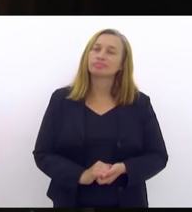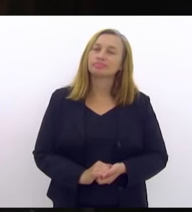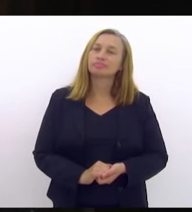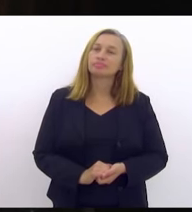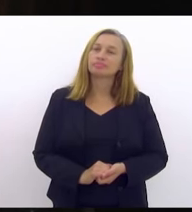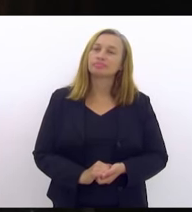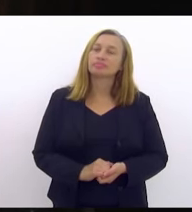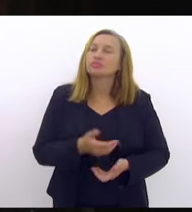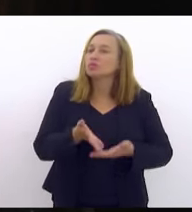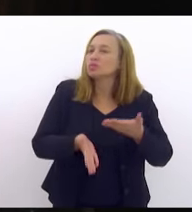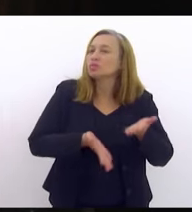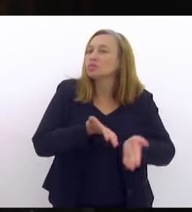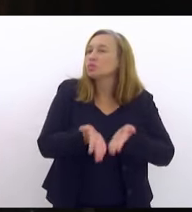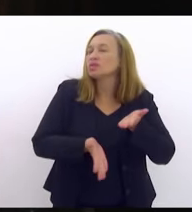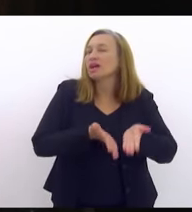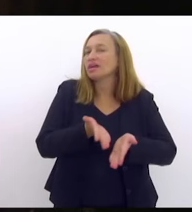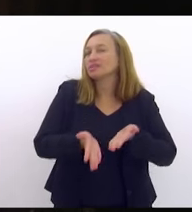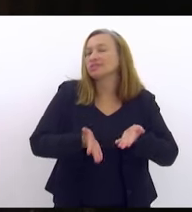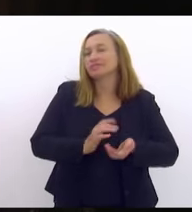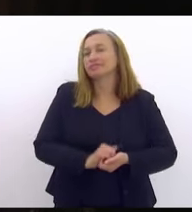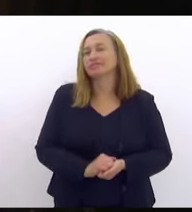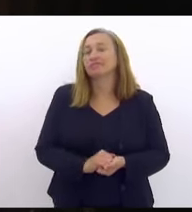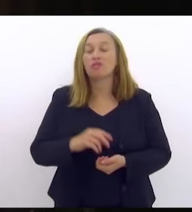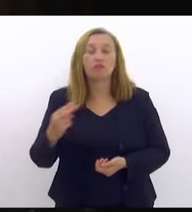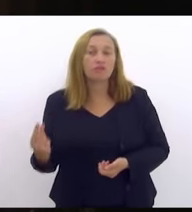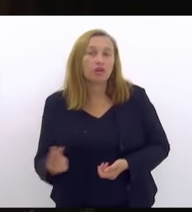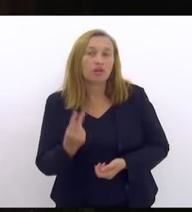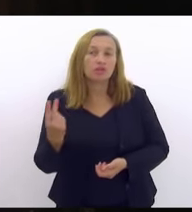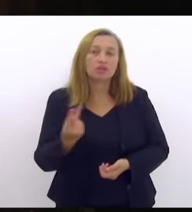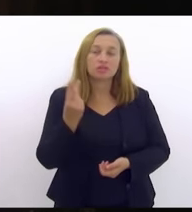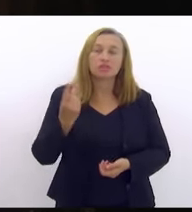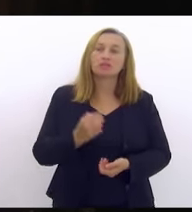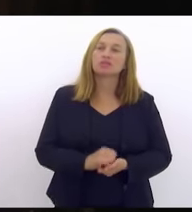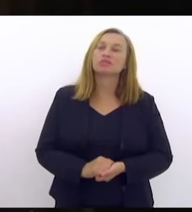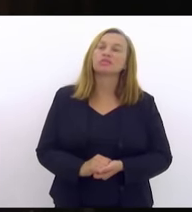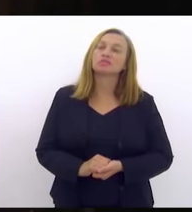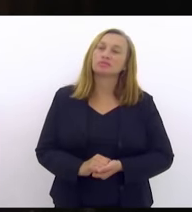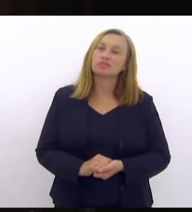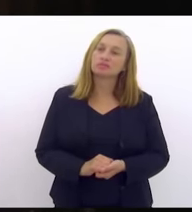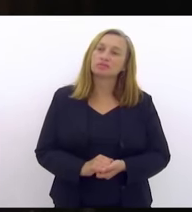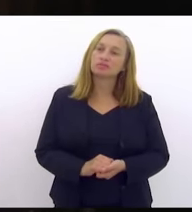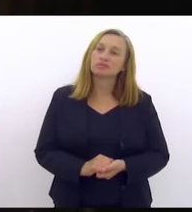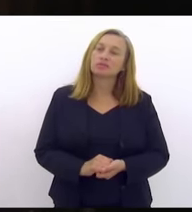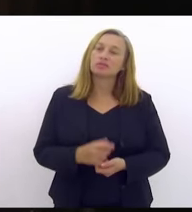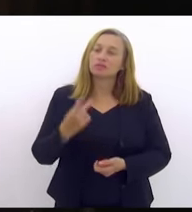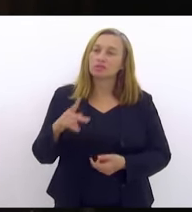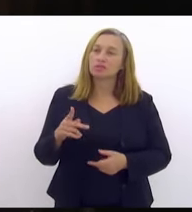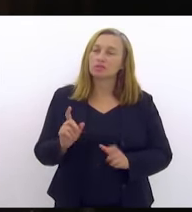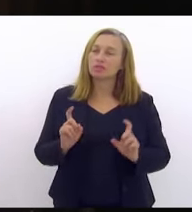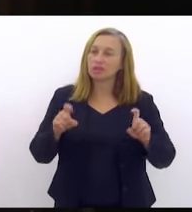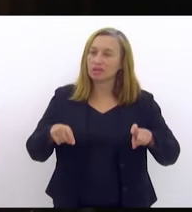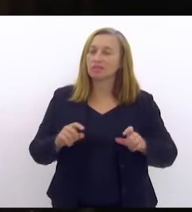trabalhada, ela está sendo valorizada com o seu mandato.